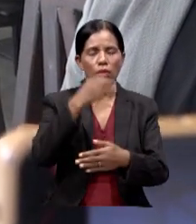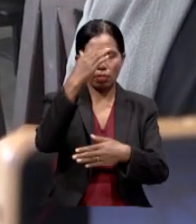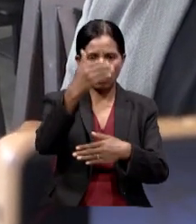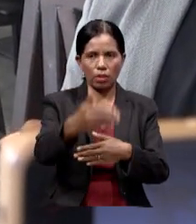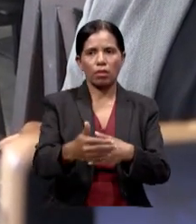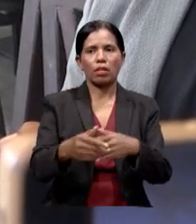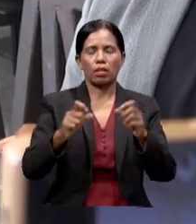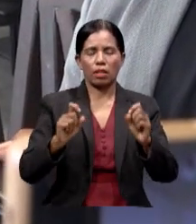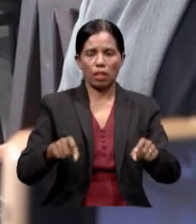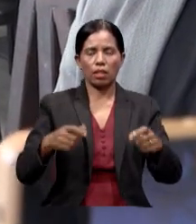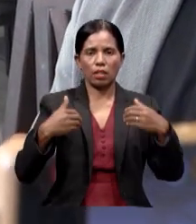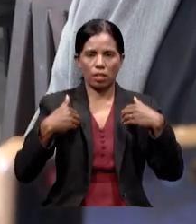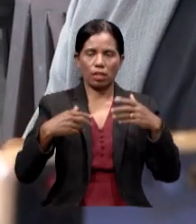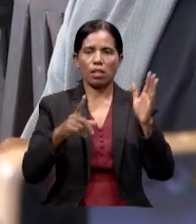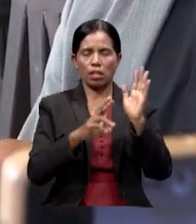a relatórios